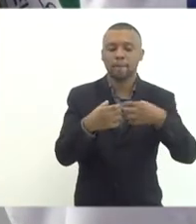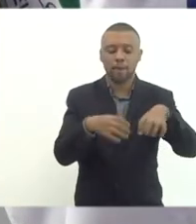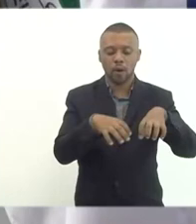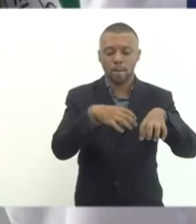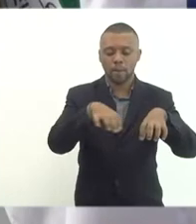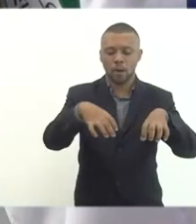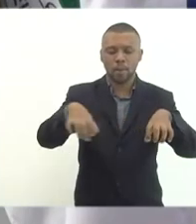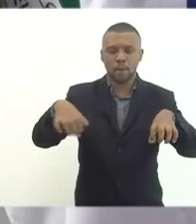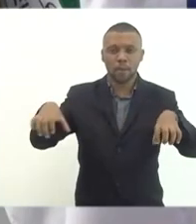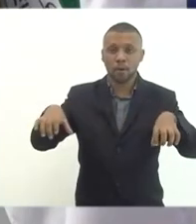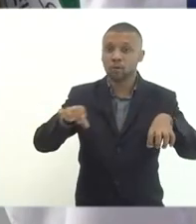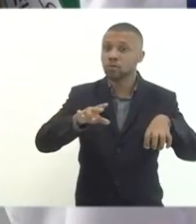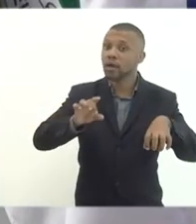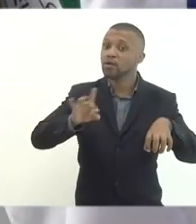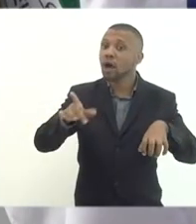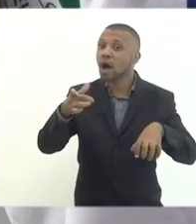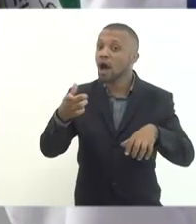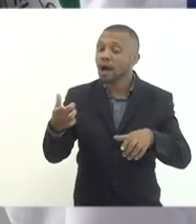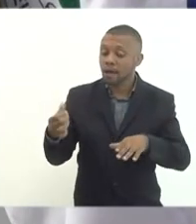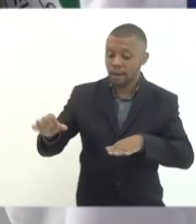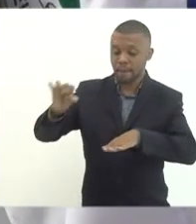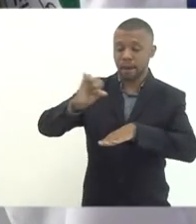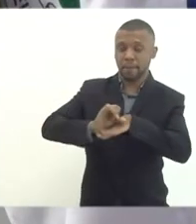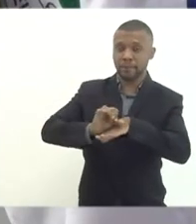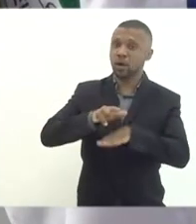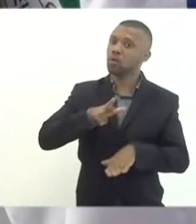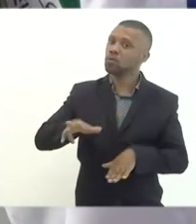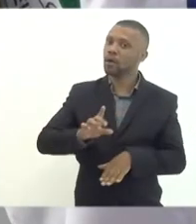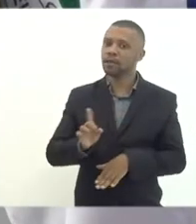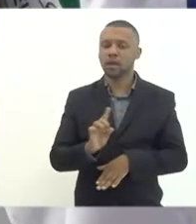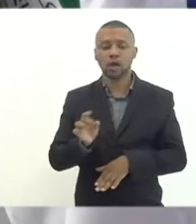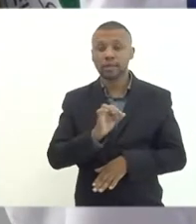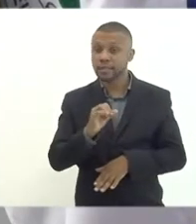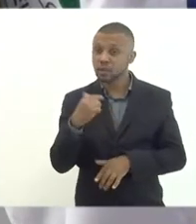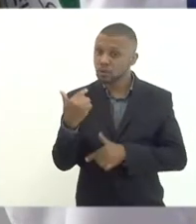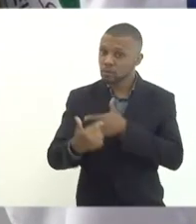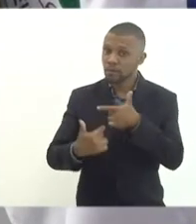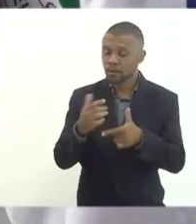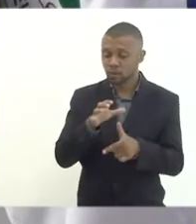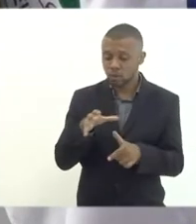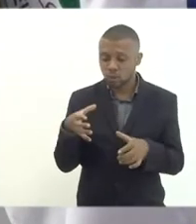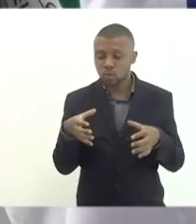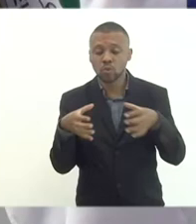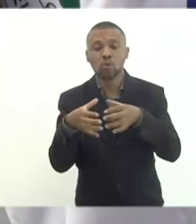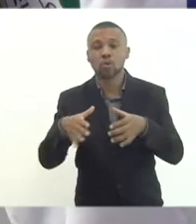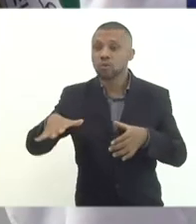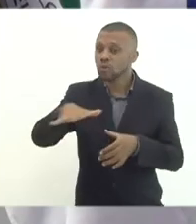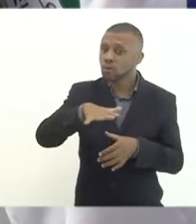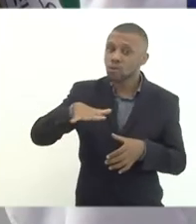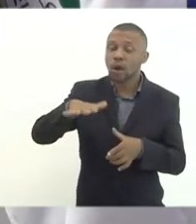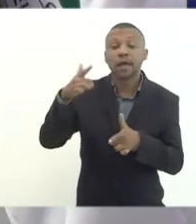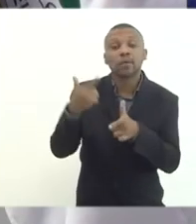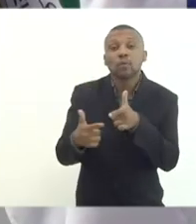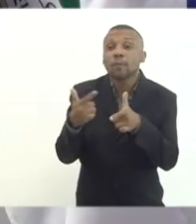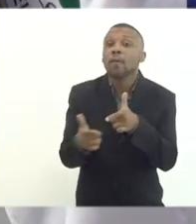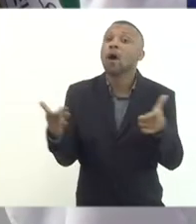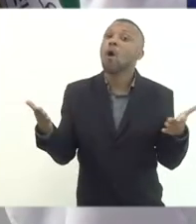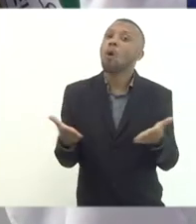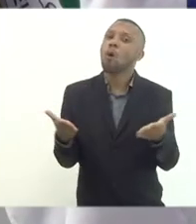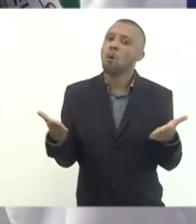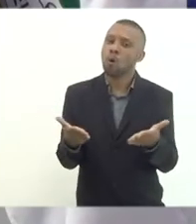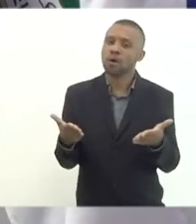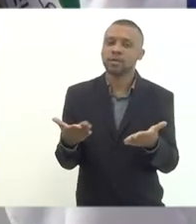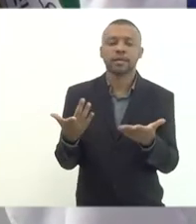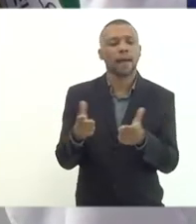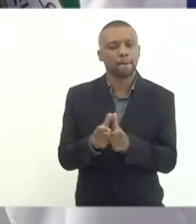de trazer somente para a capital até porque se nós não atuarmos de uma forma coletiva esse problema hoje que é uma